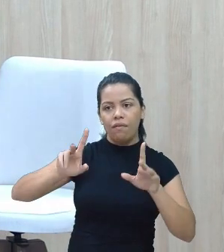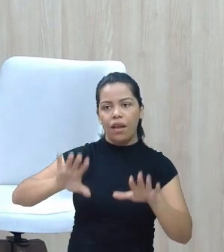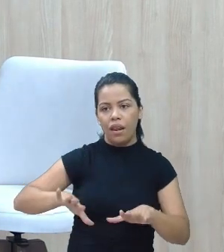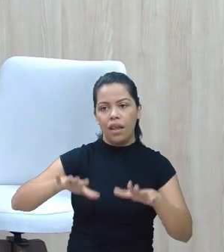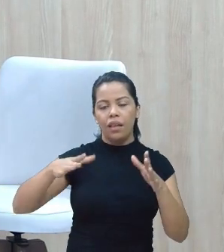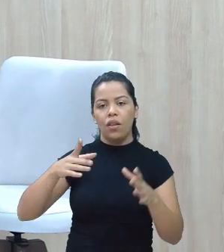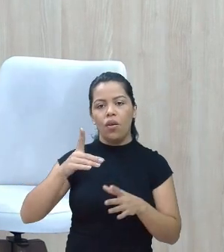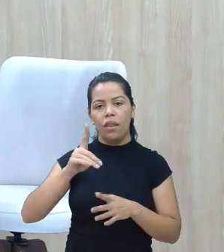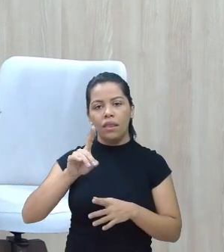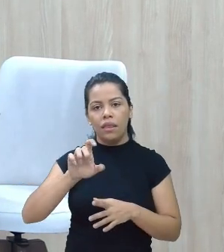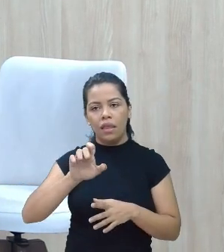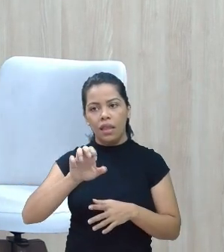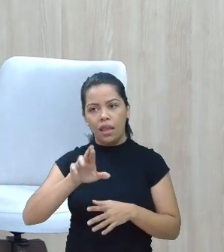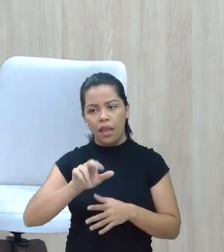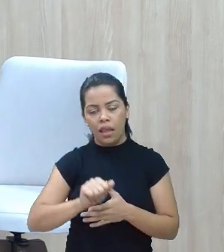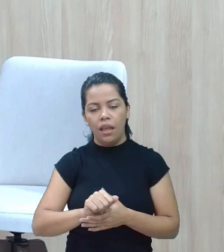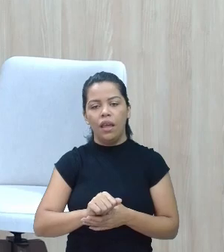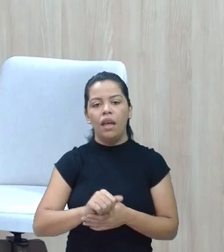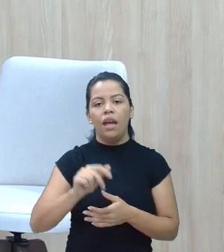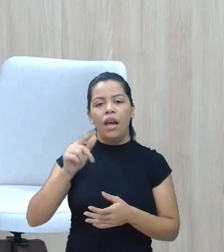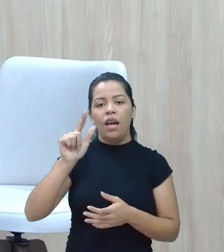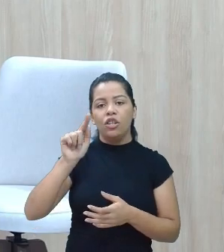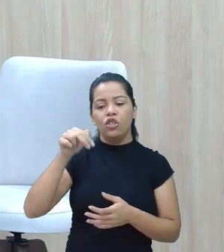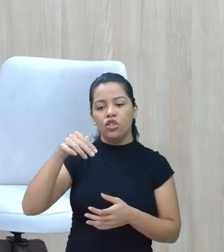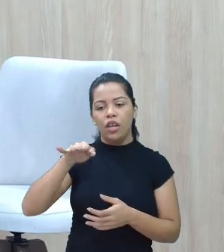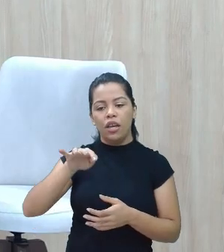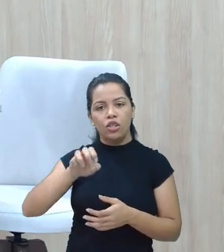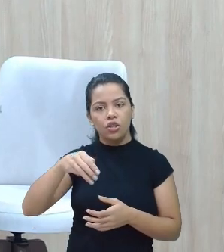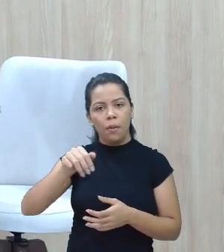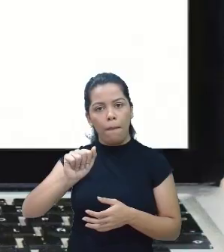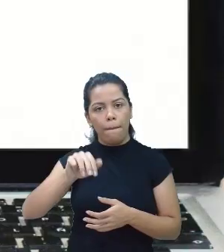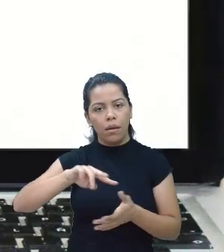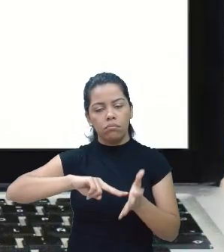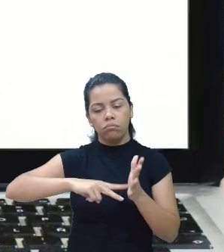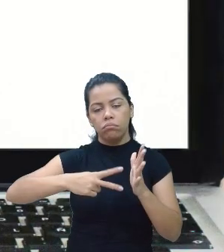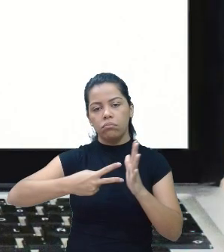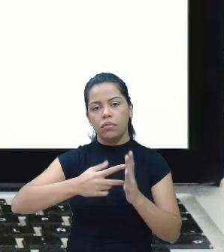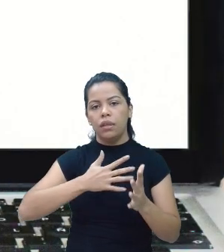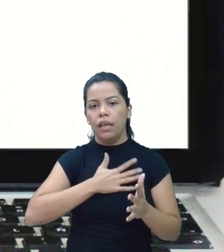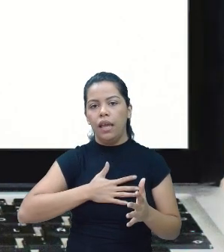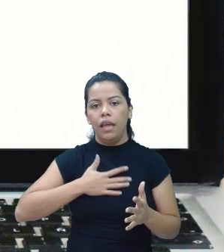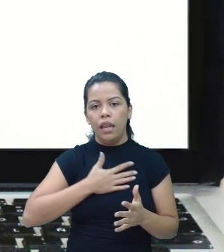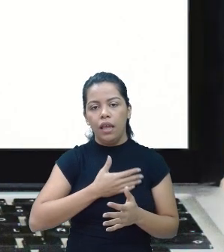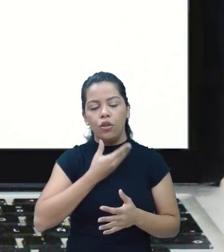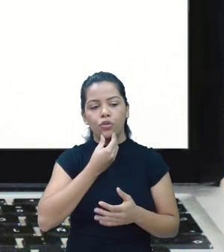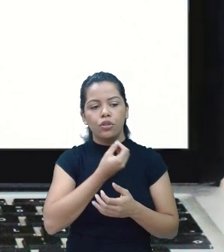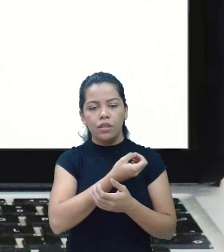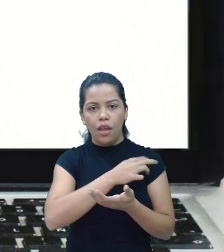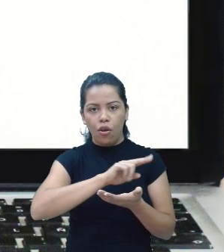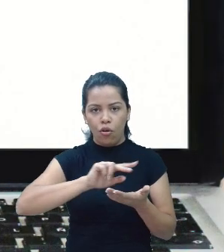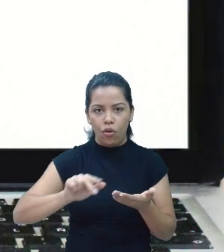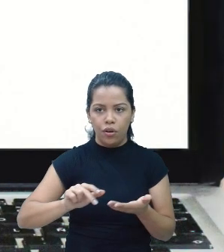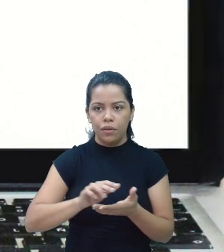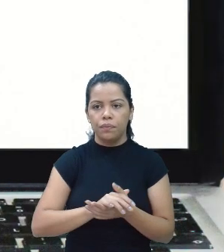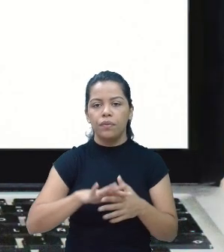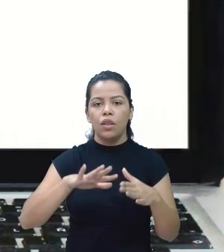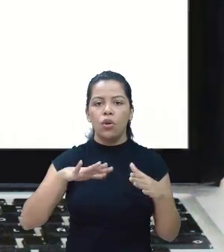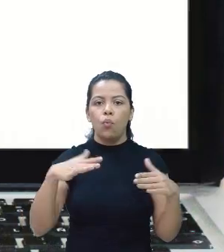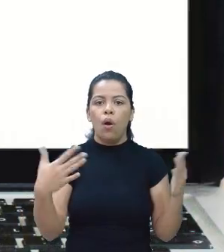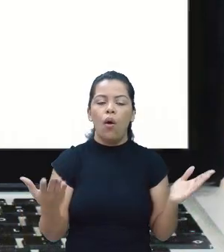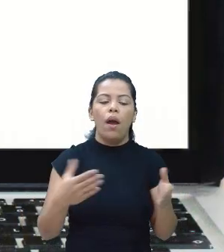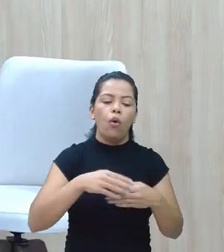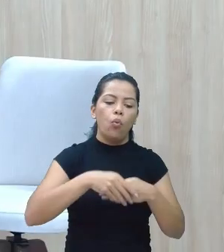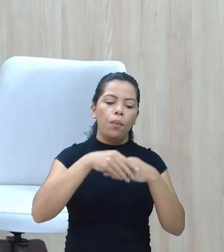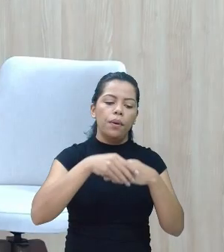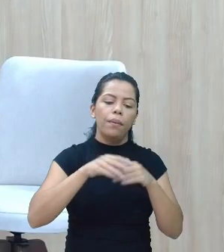queridos senhores, tá? Saudação final também, pessoal. Your faithfully, ou seja, quais são as saudações finais?